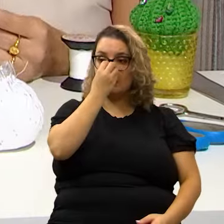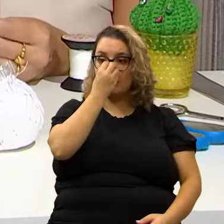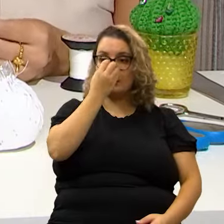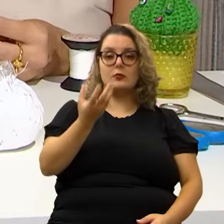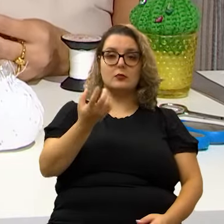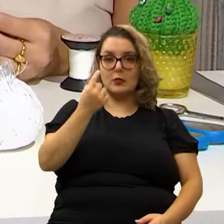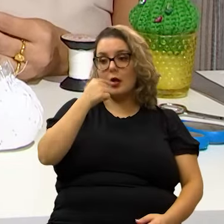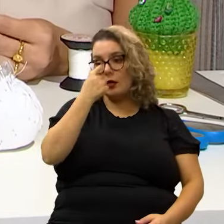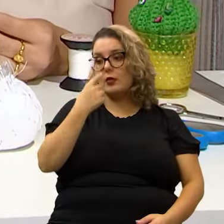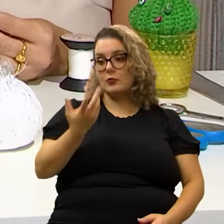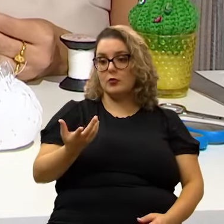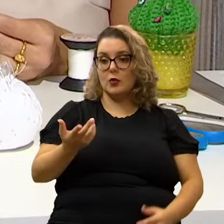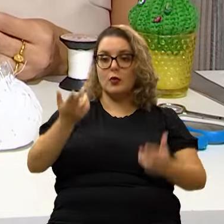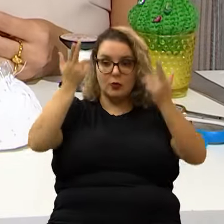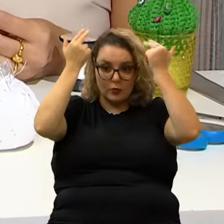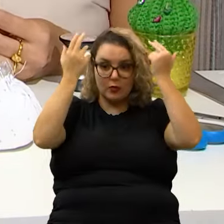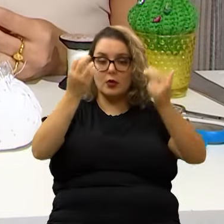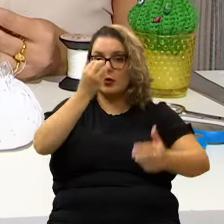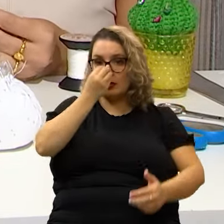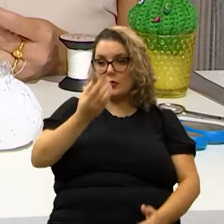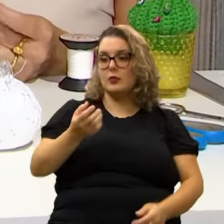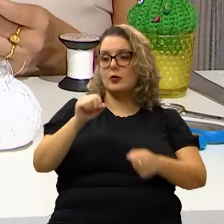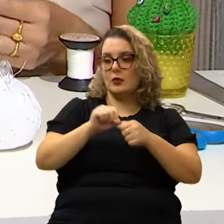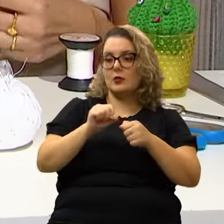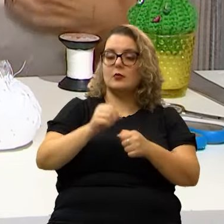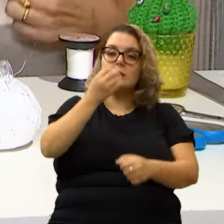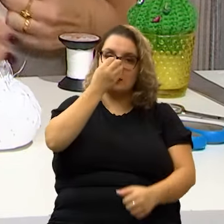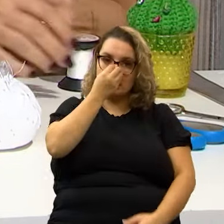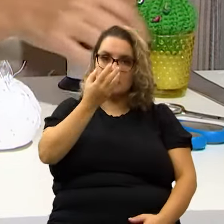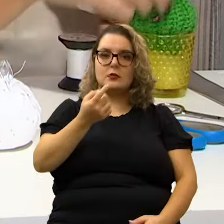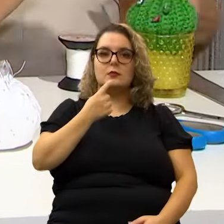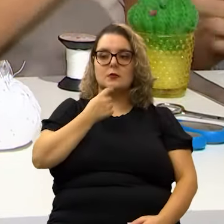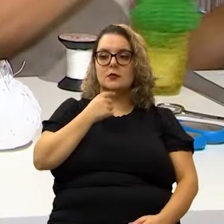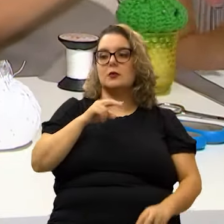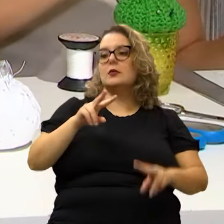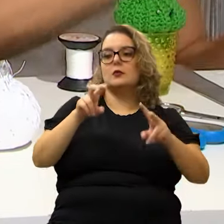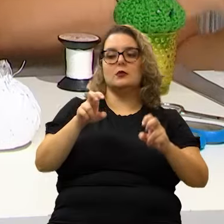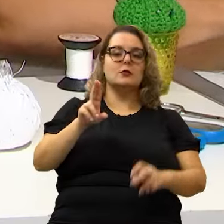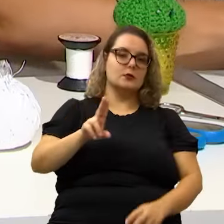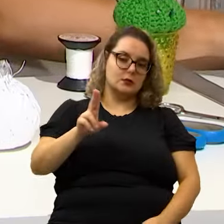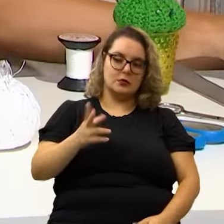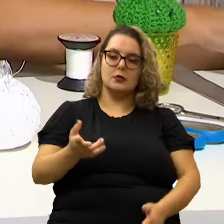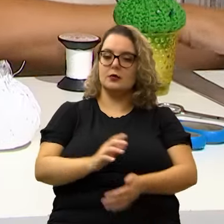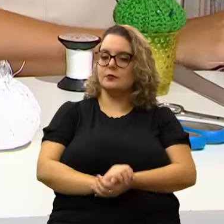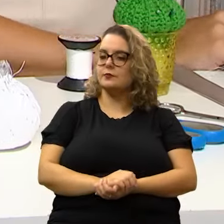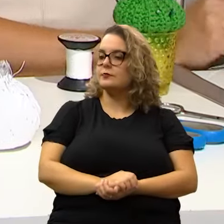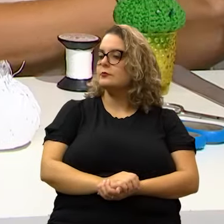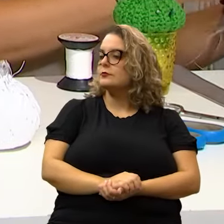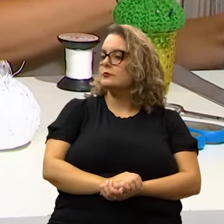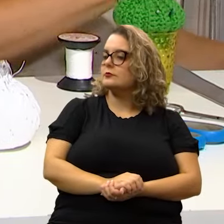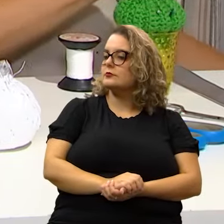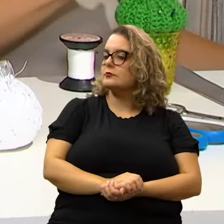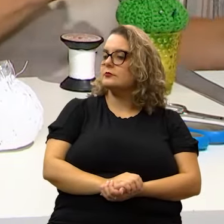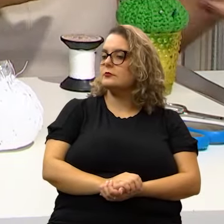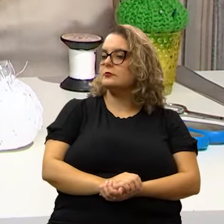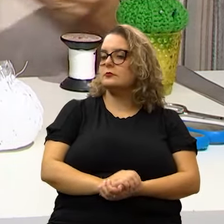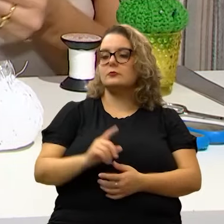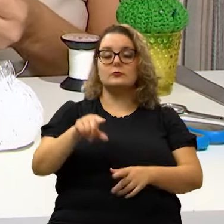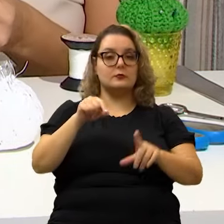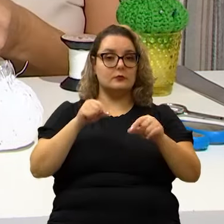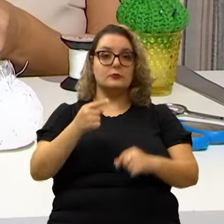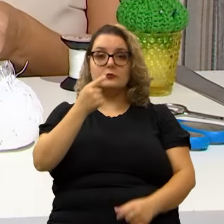fazer um palhacinho. Sim. Então, você faz um vermelhinho. Então, isso, conforme o tema que for utilizar, aí vai escolher a